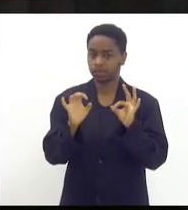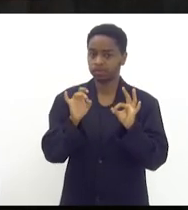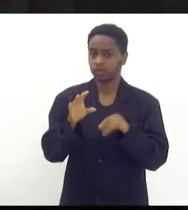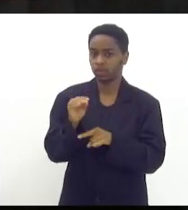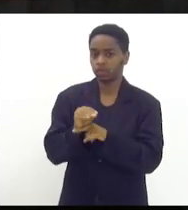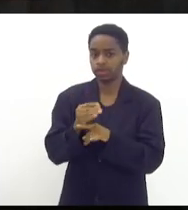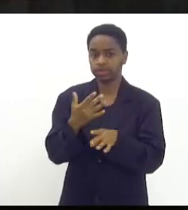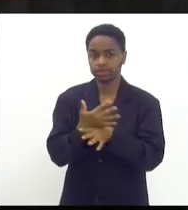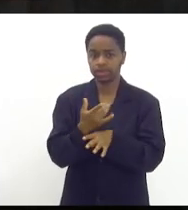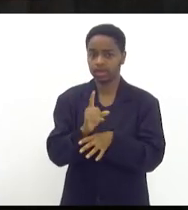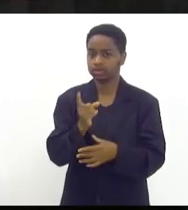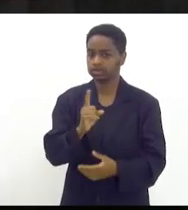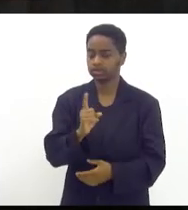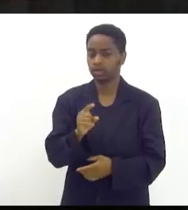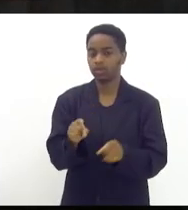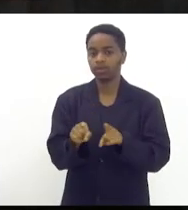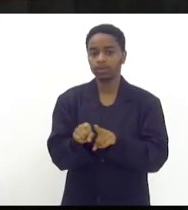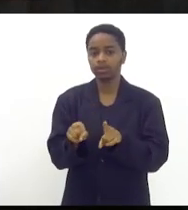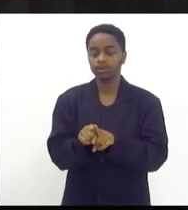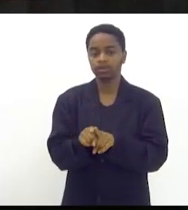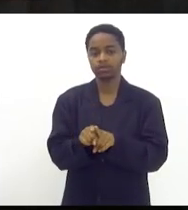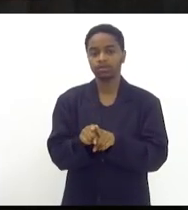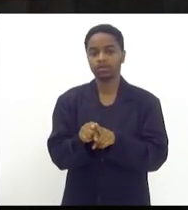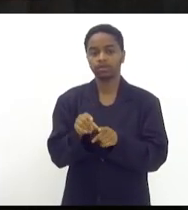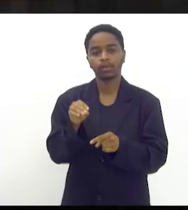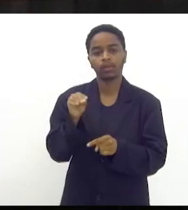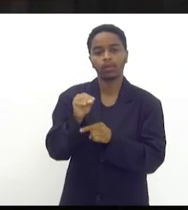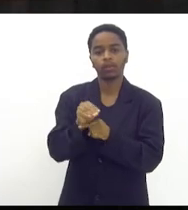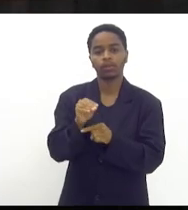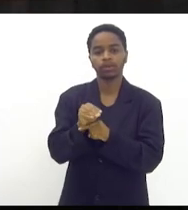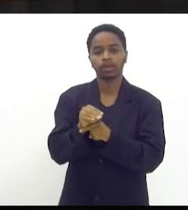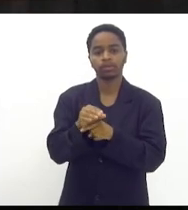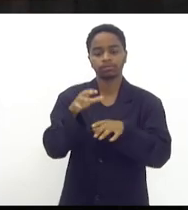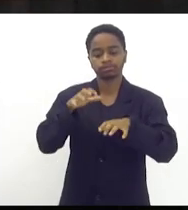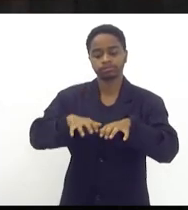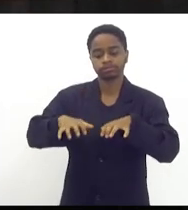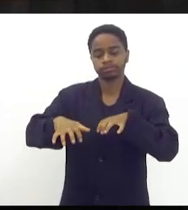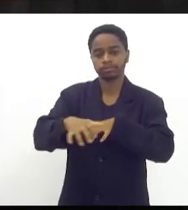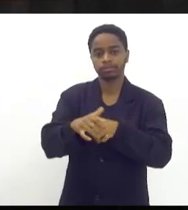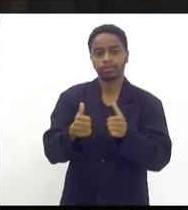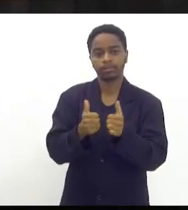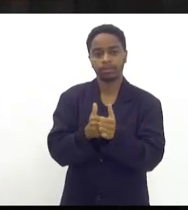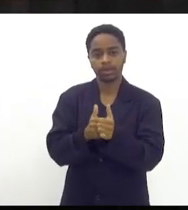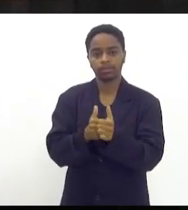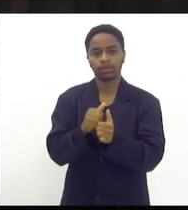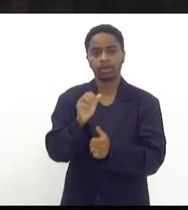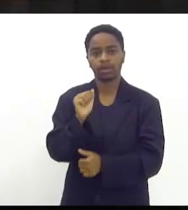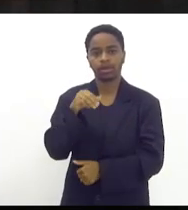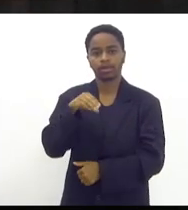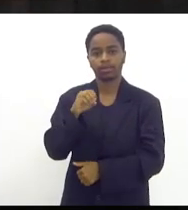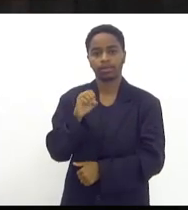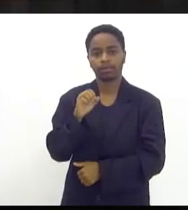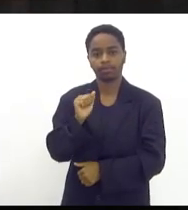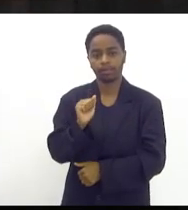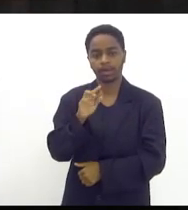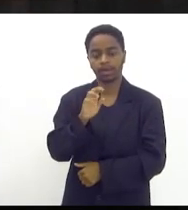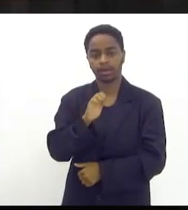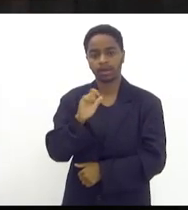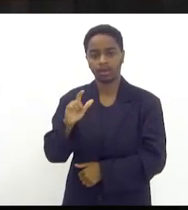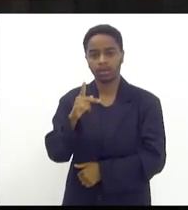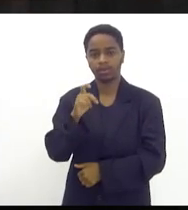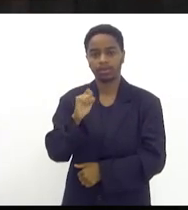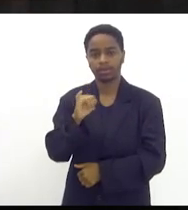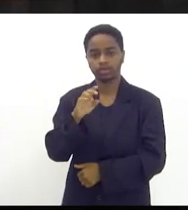do município, mas cuidando de todo o entorno que corta a rodovia Amaral Peixoto, seja na conservação